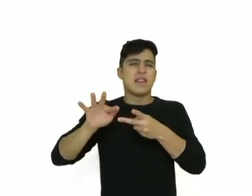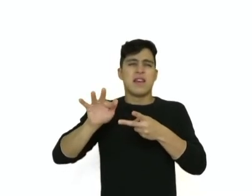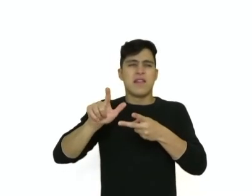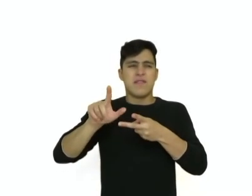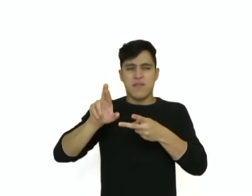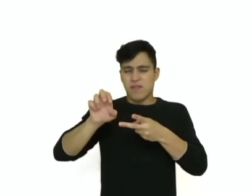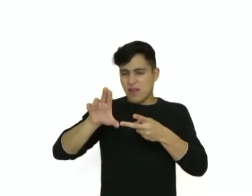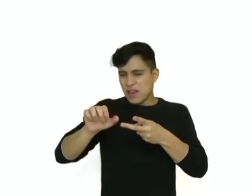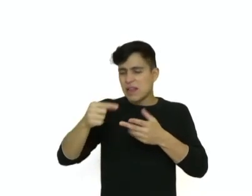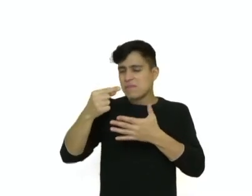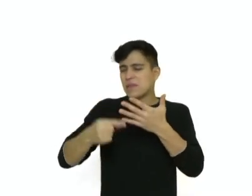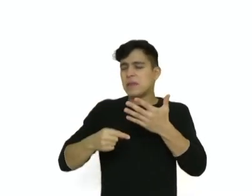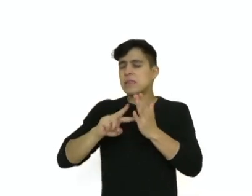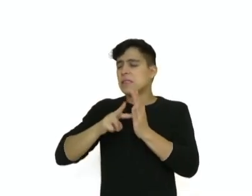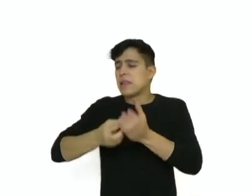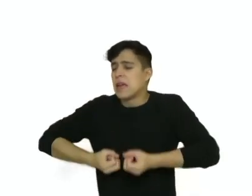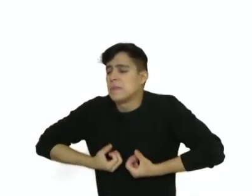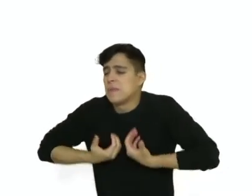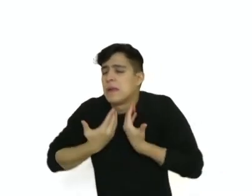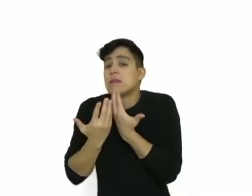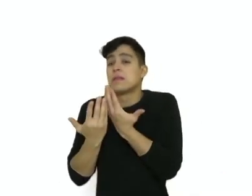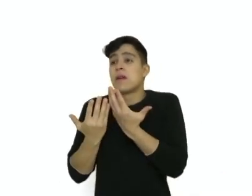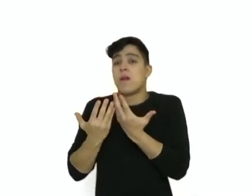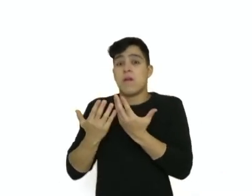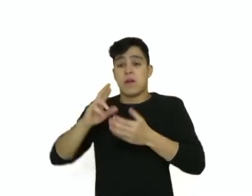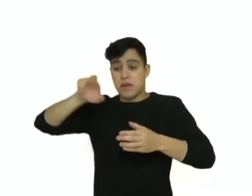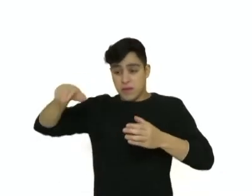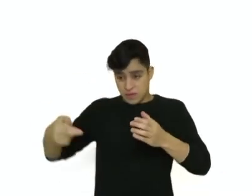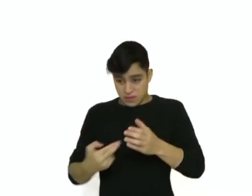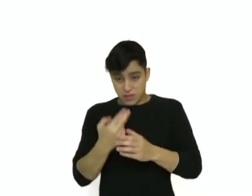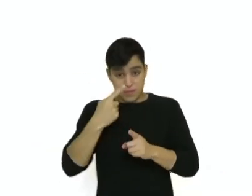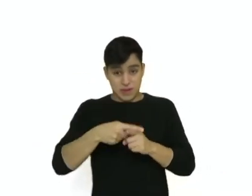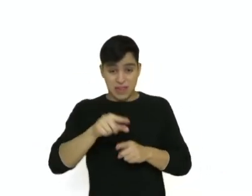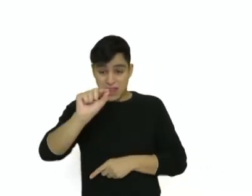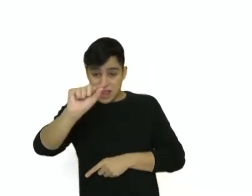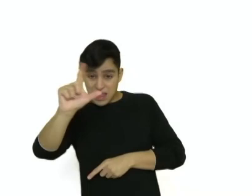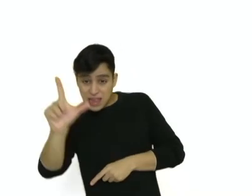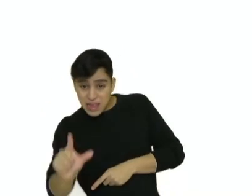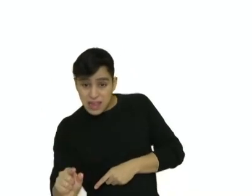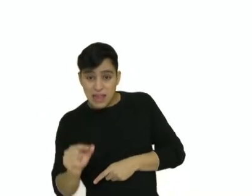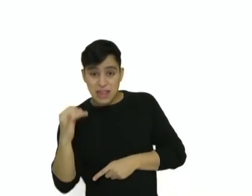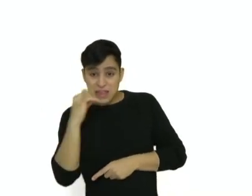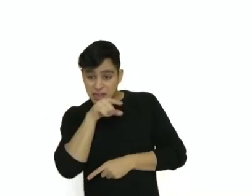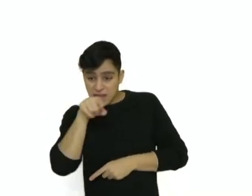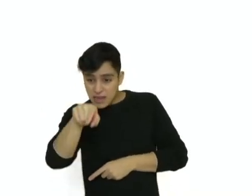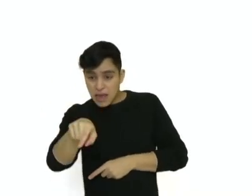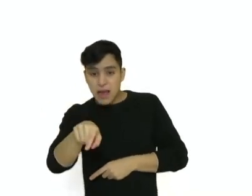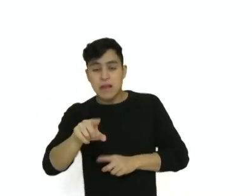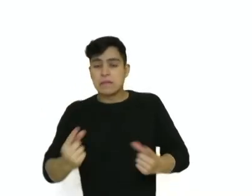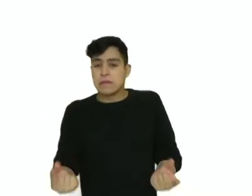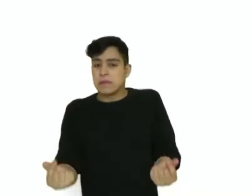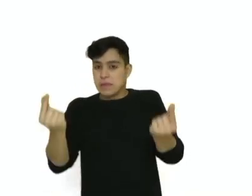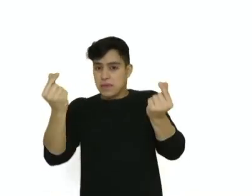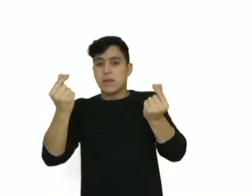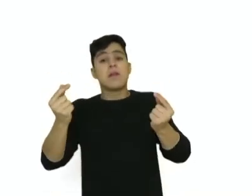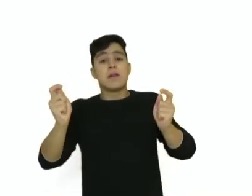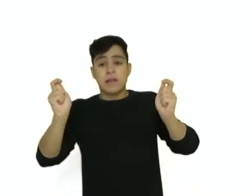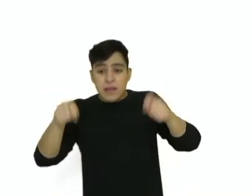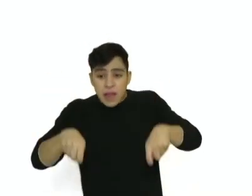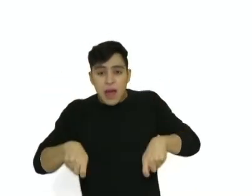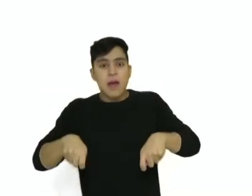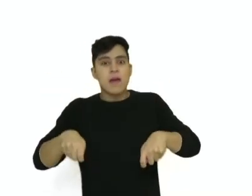do Renascimento? A riqueza da península possibilitou o surgimento dos mecenas, pessoas ricas que patrocinavam